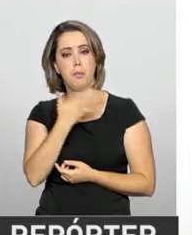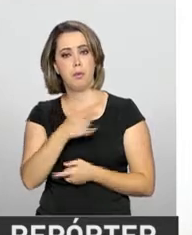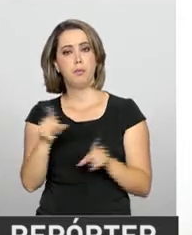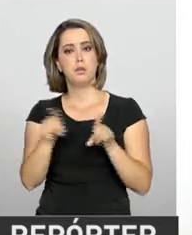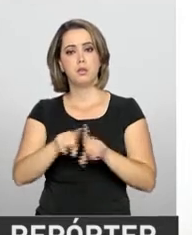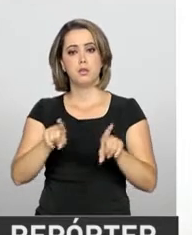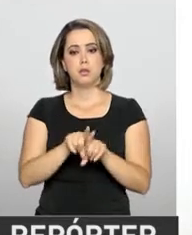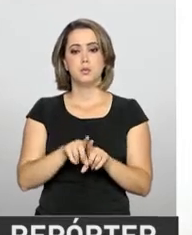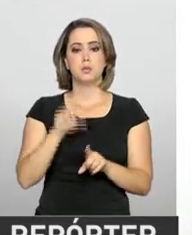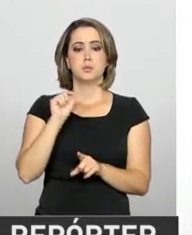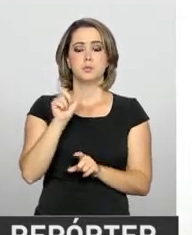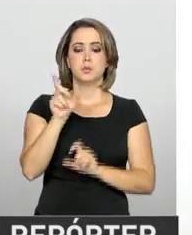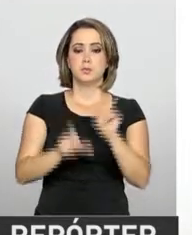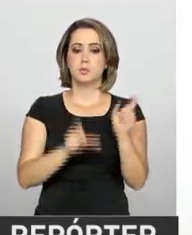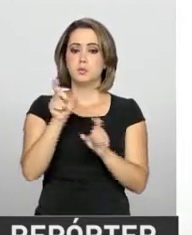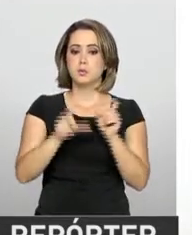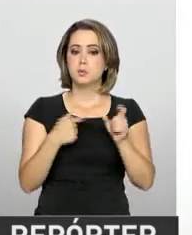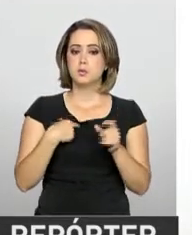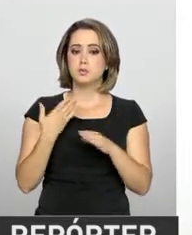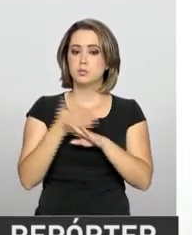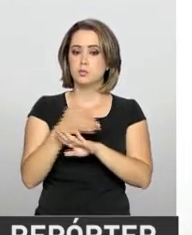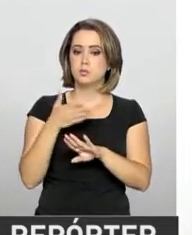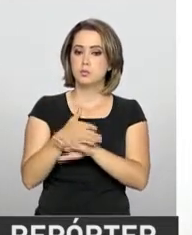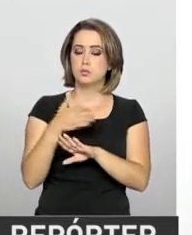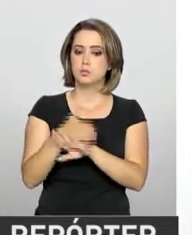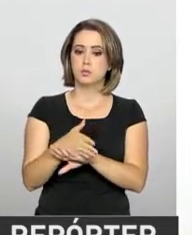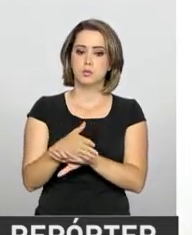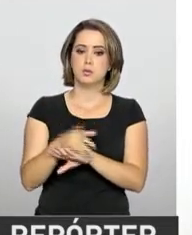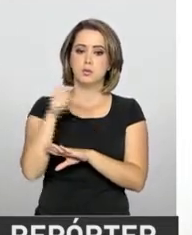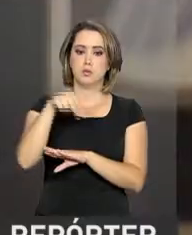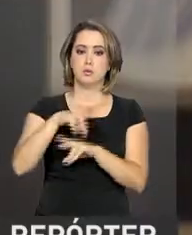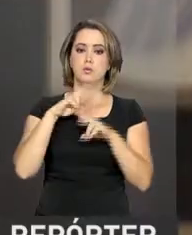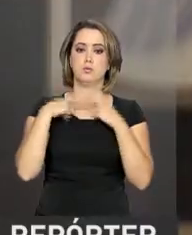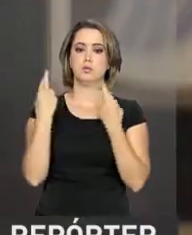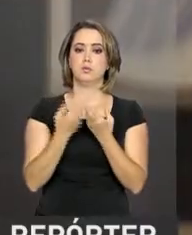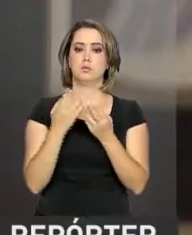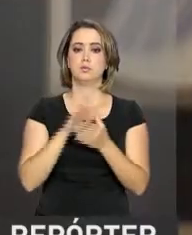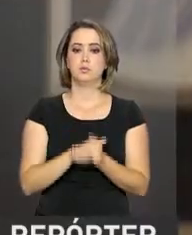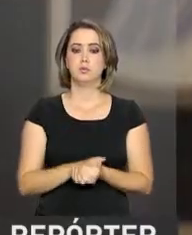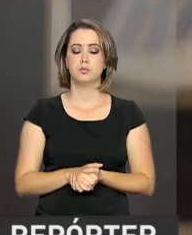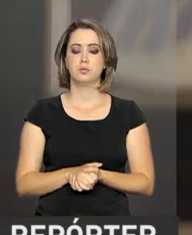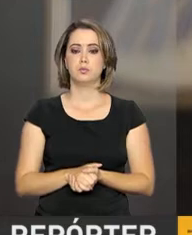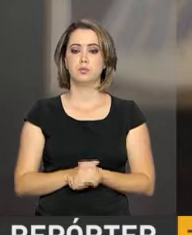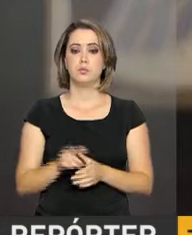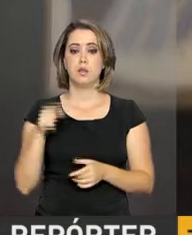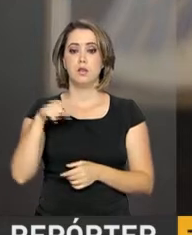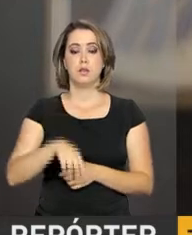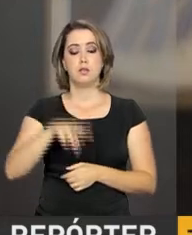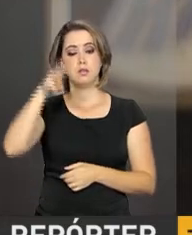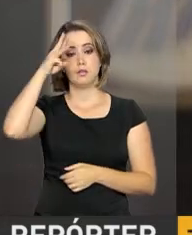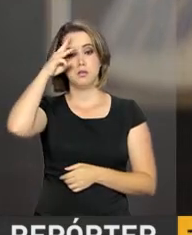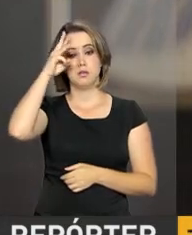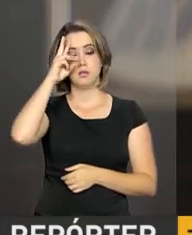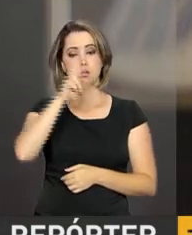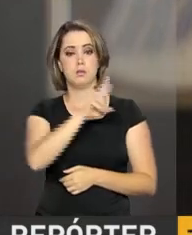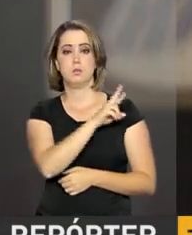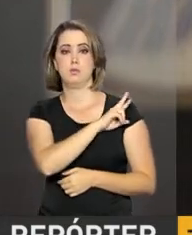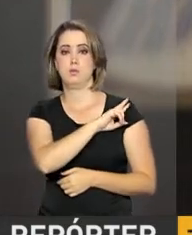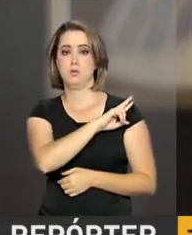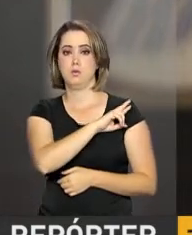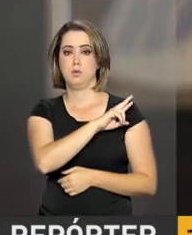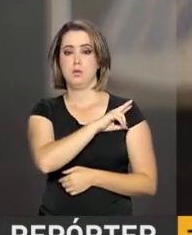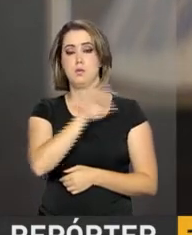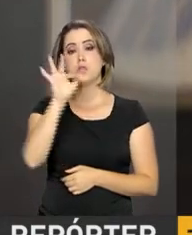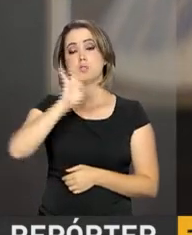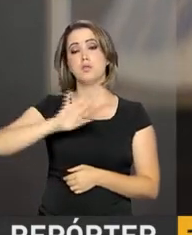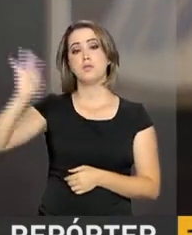aqueles que têm comparecido à festa junina participaram do encontro nesta terça feira representantes de federações